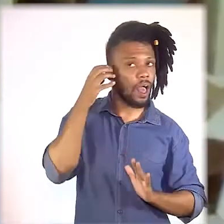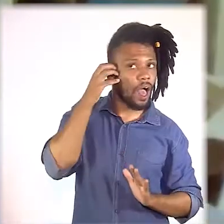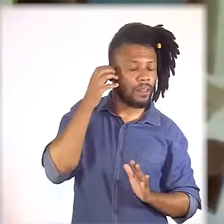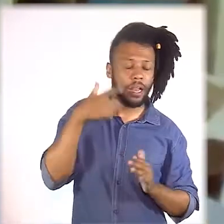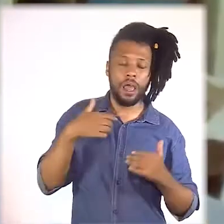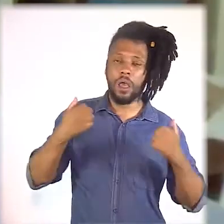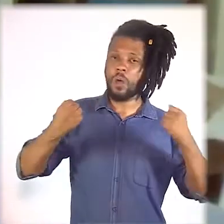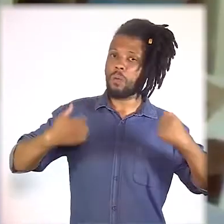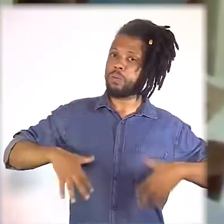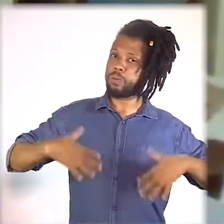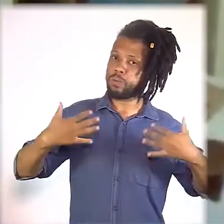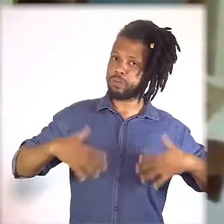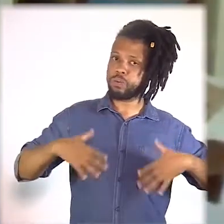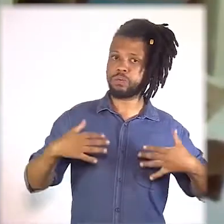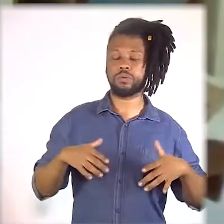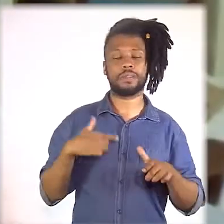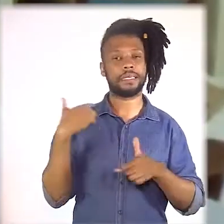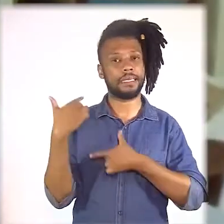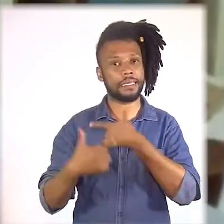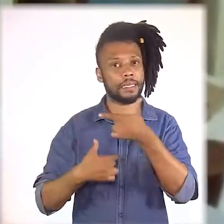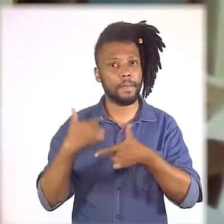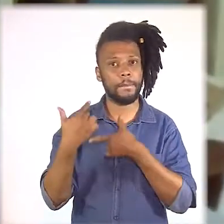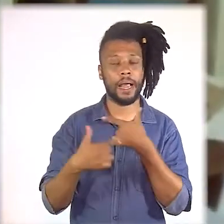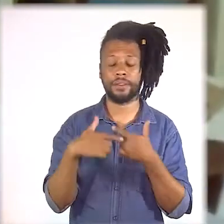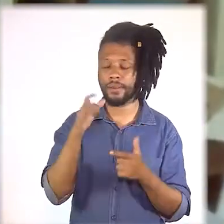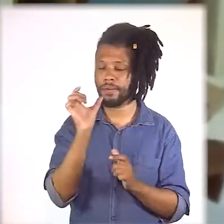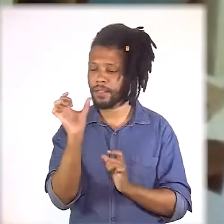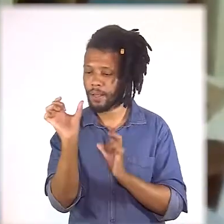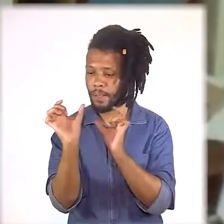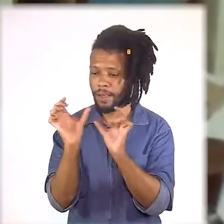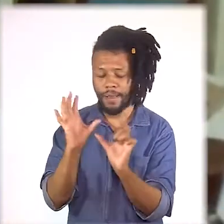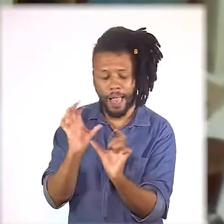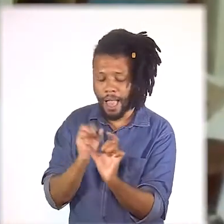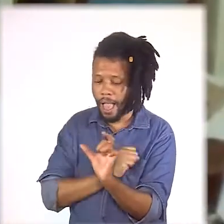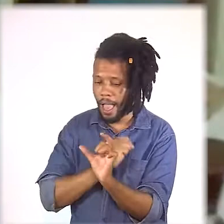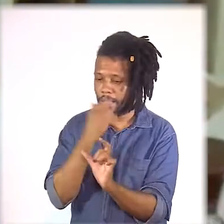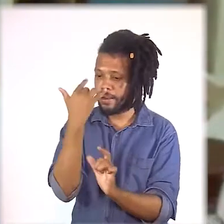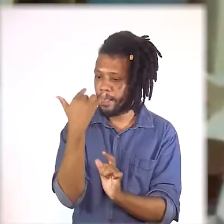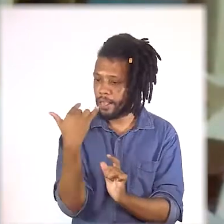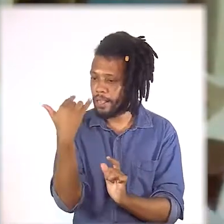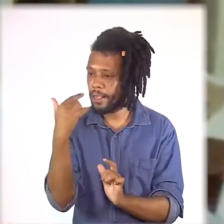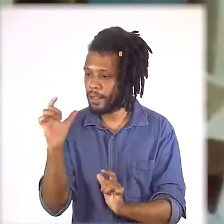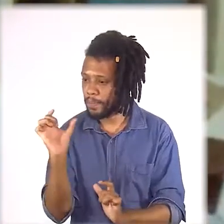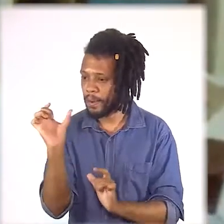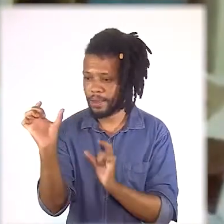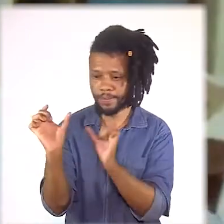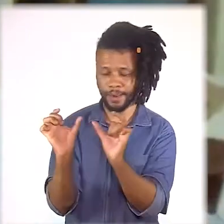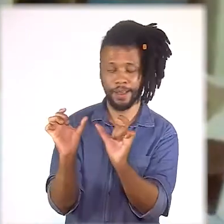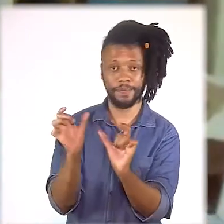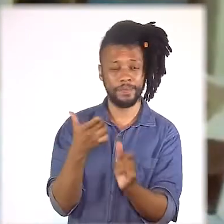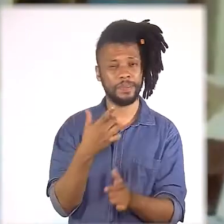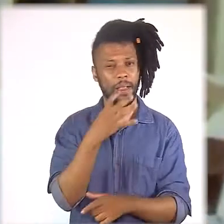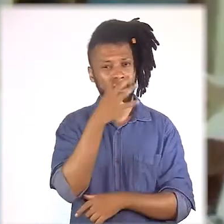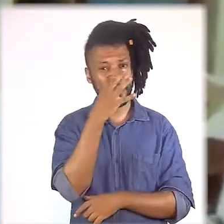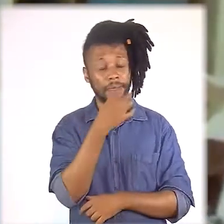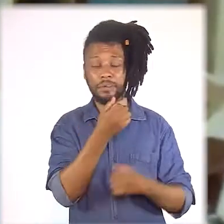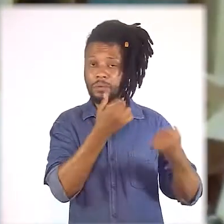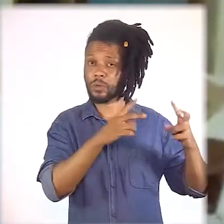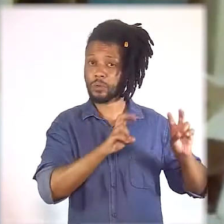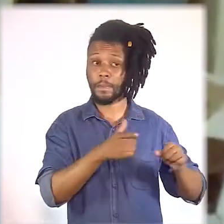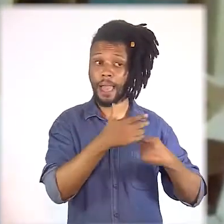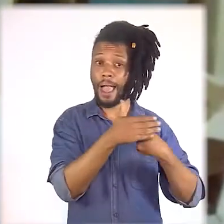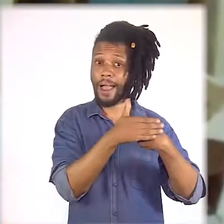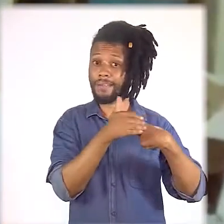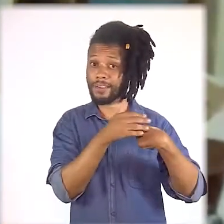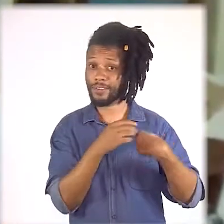Era um furacão nessa atividade de amor às palavras e tal. E o impressionante, eu estava vendo o Beto falar